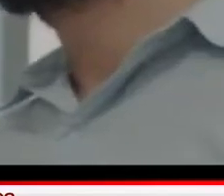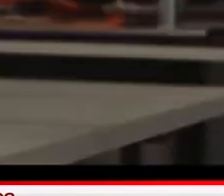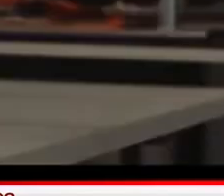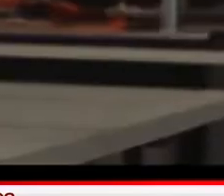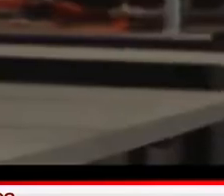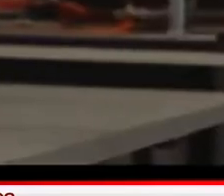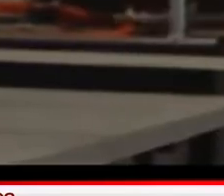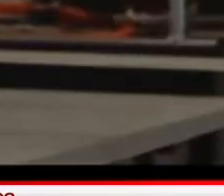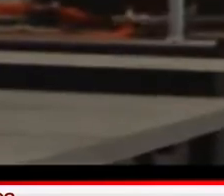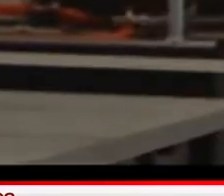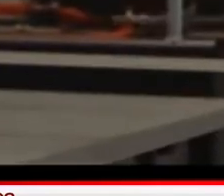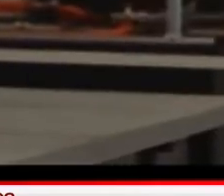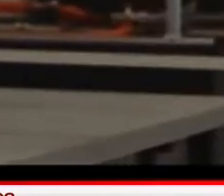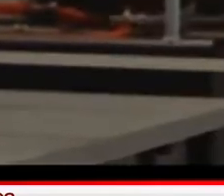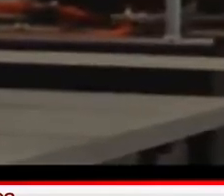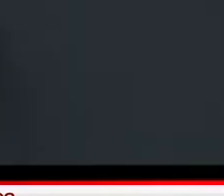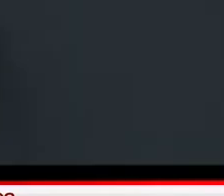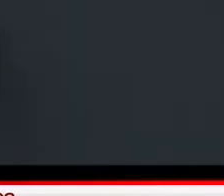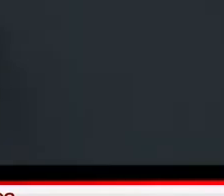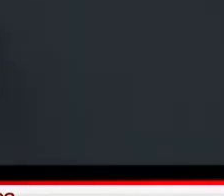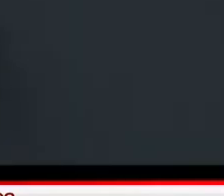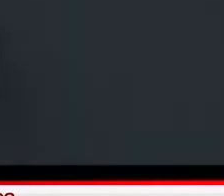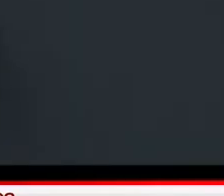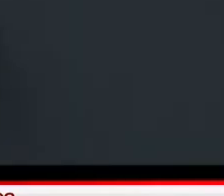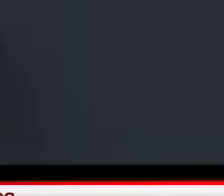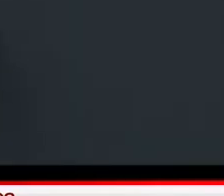a fazer é olhar para o futuro